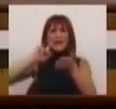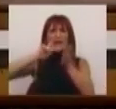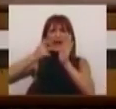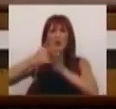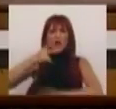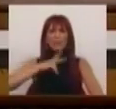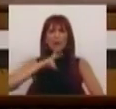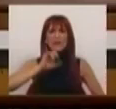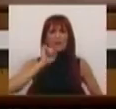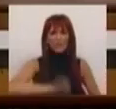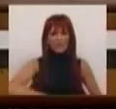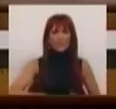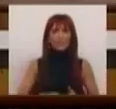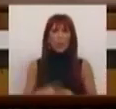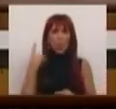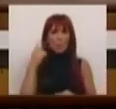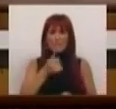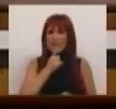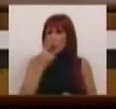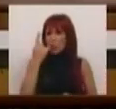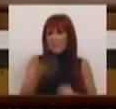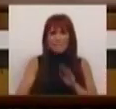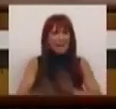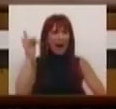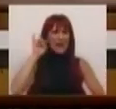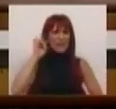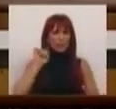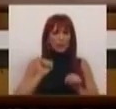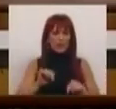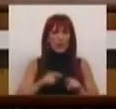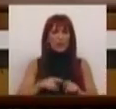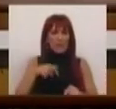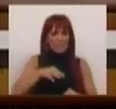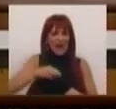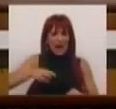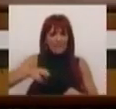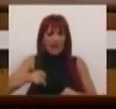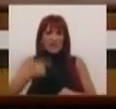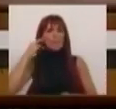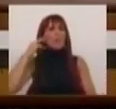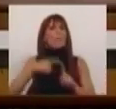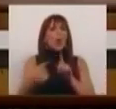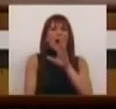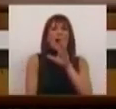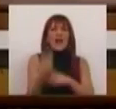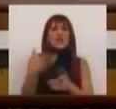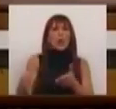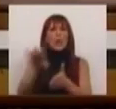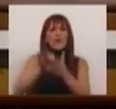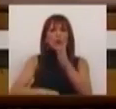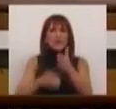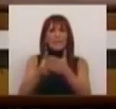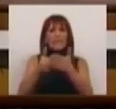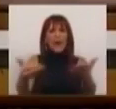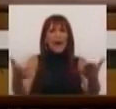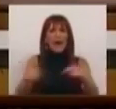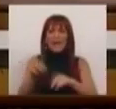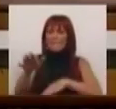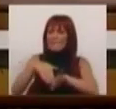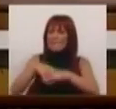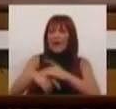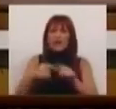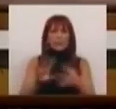tecnológica portuguesa. Uma das medidas mais importantes para estas PMEs visa a criação de condições para